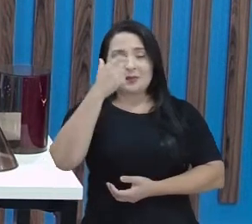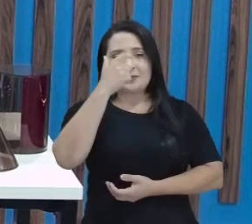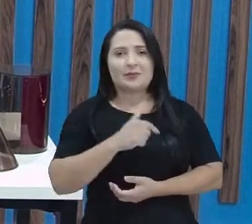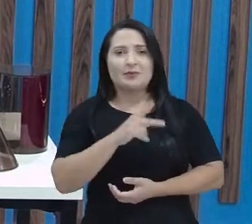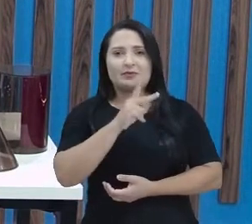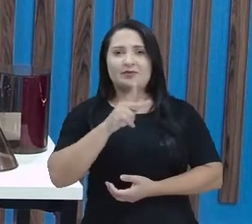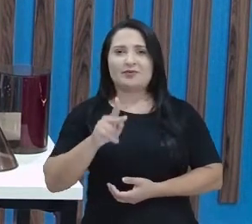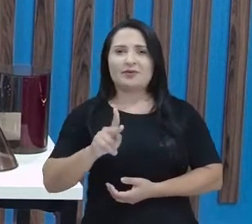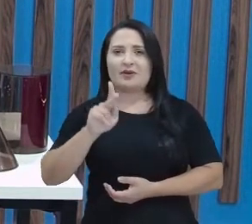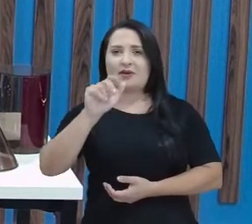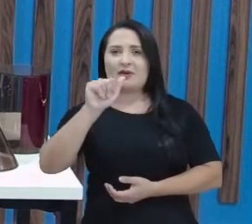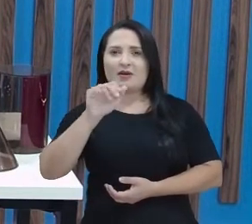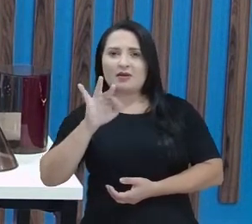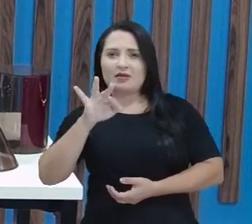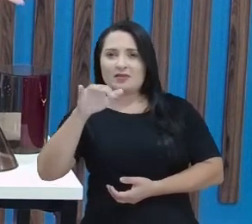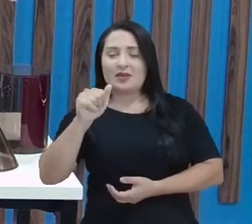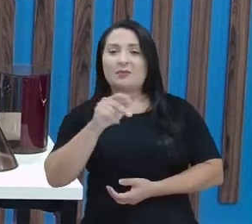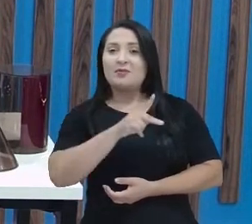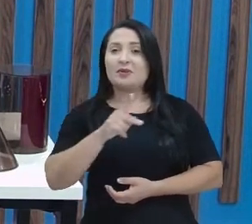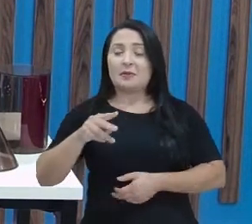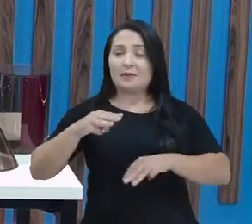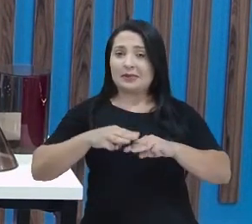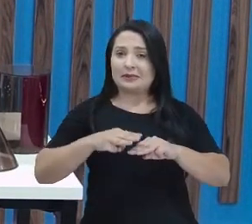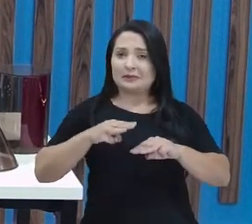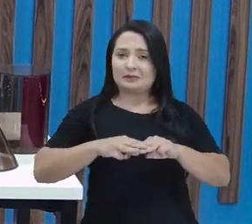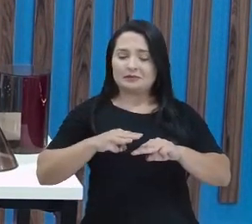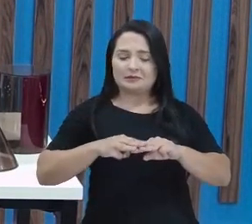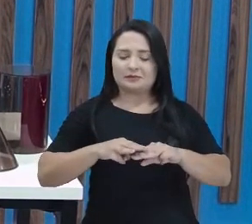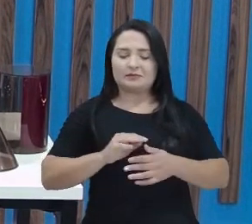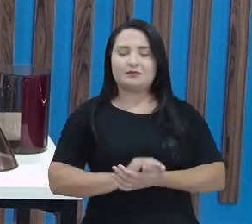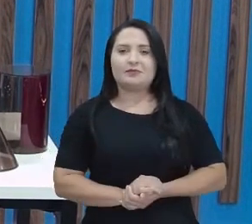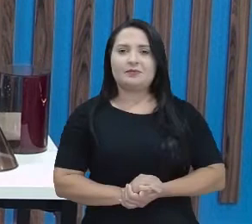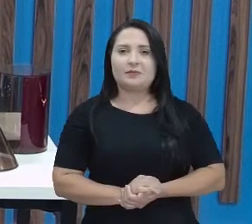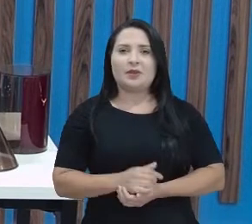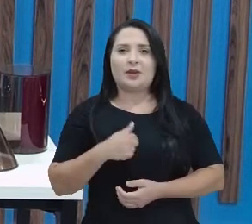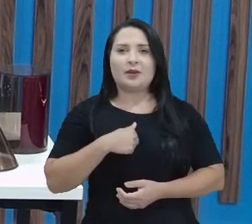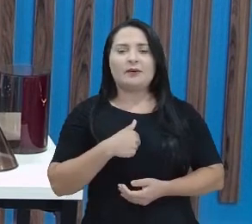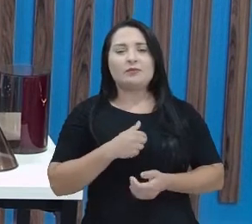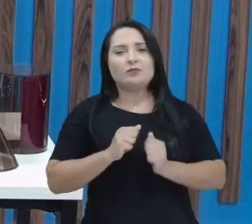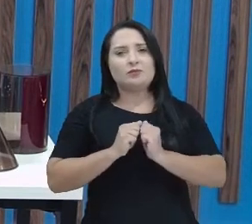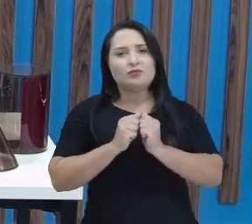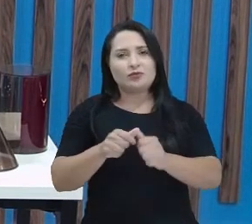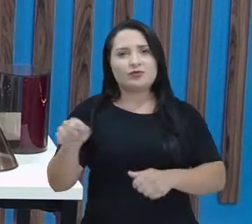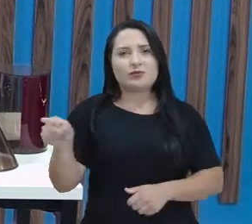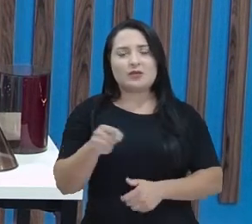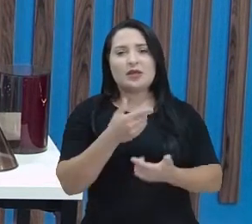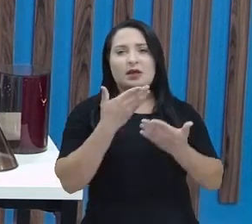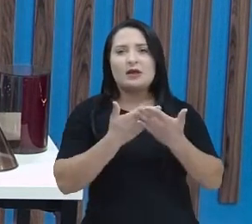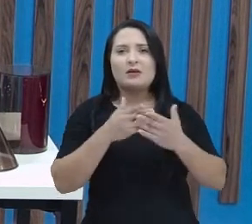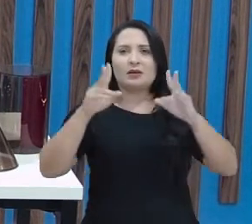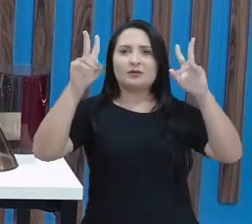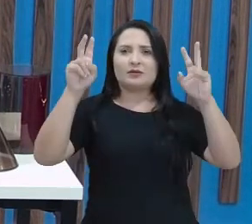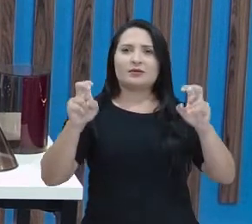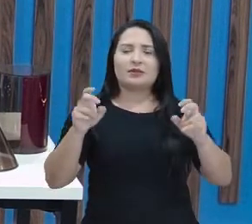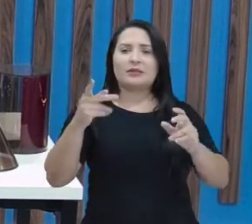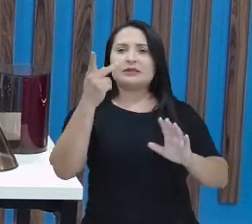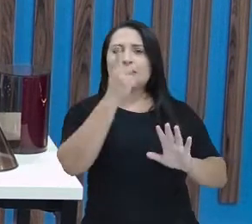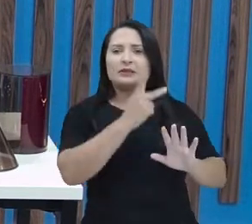professora Kátia Xavier, professora de matemática, e estarei acompanhando vocês com a aula hoje sobre